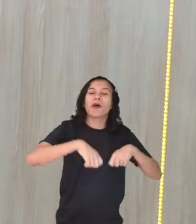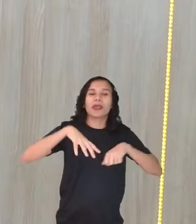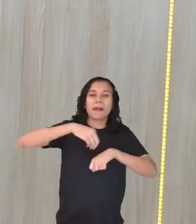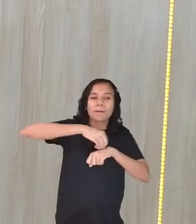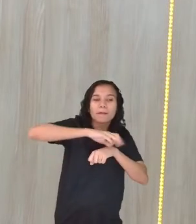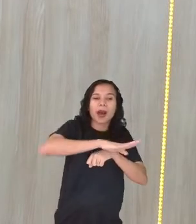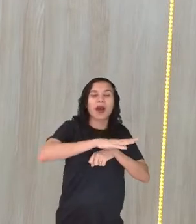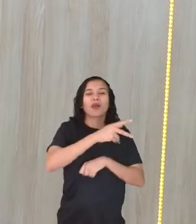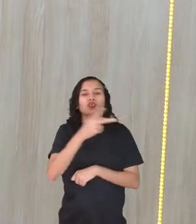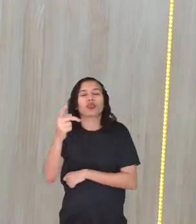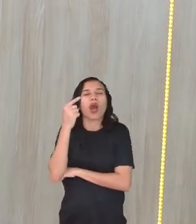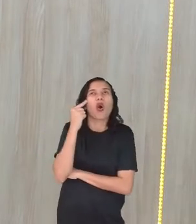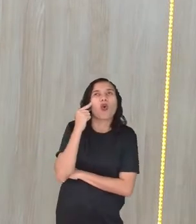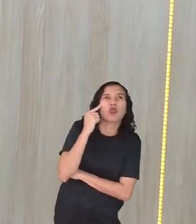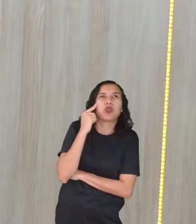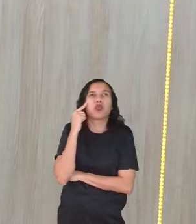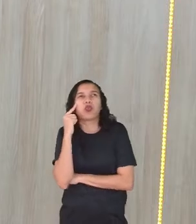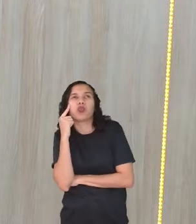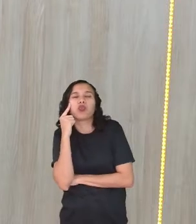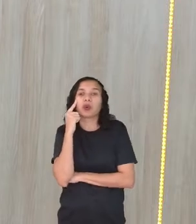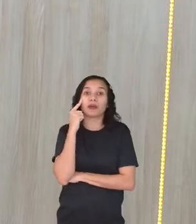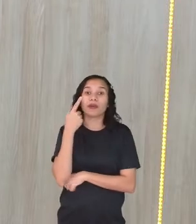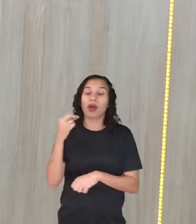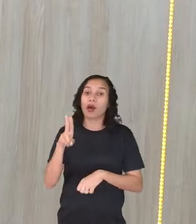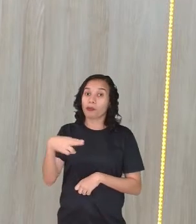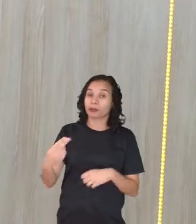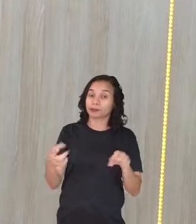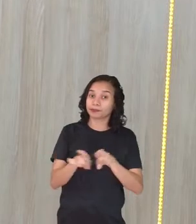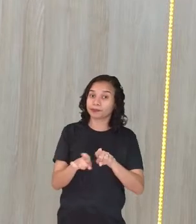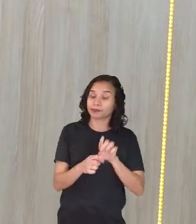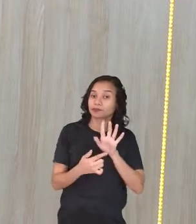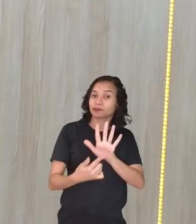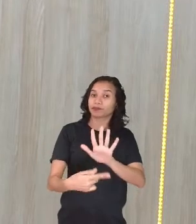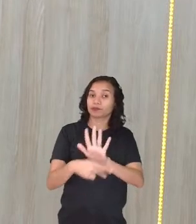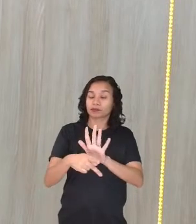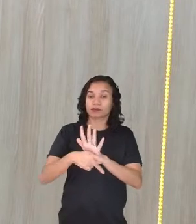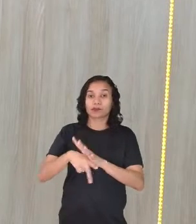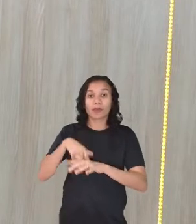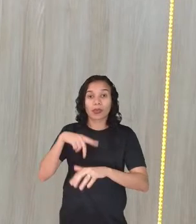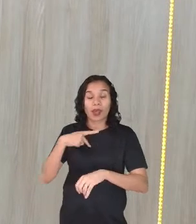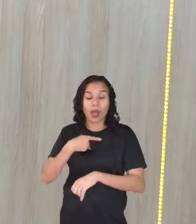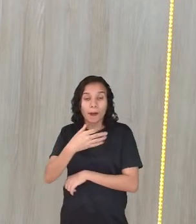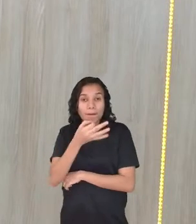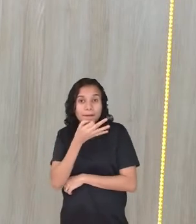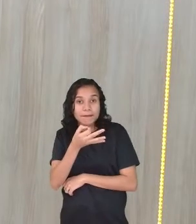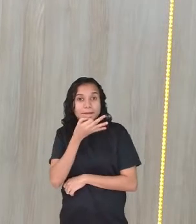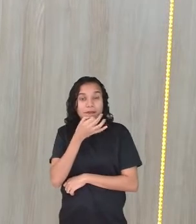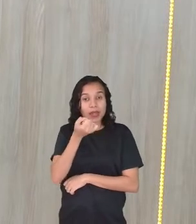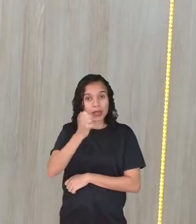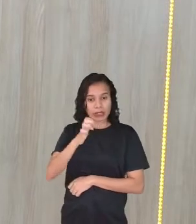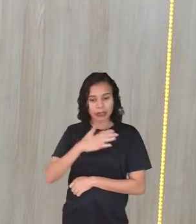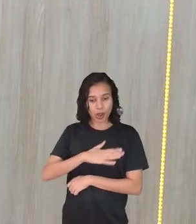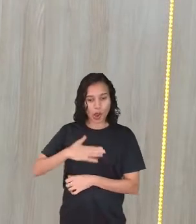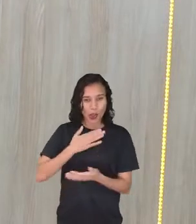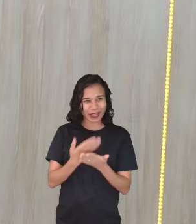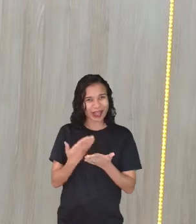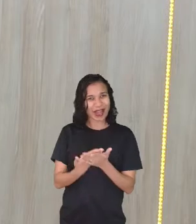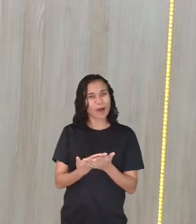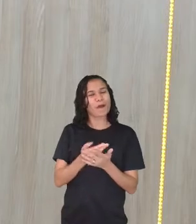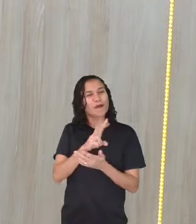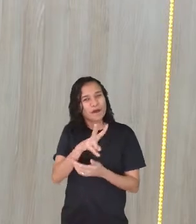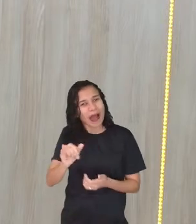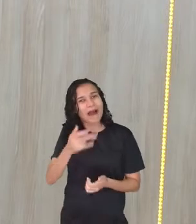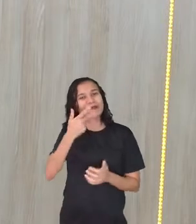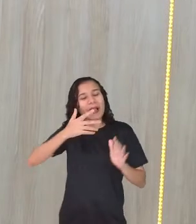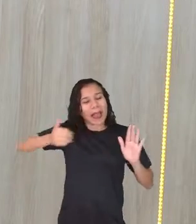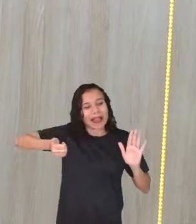deixar suas dúvidas, né? Podem também apresentar algumas sugestões. E se estiverem gostando da nossa aula, vai lá e